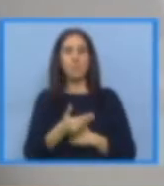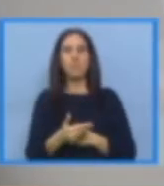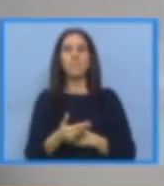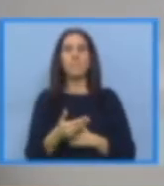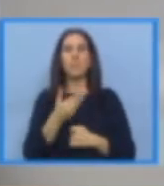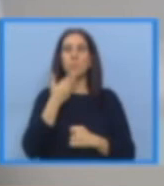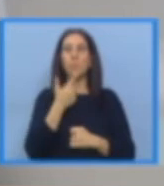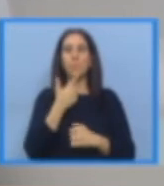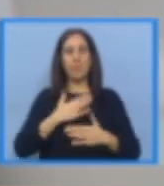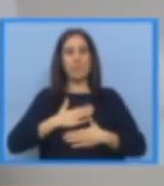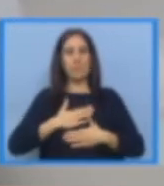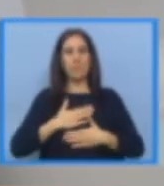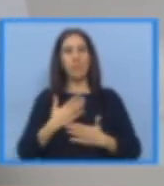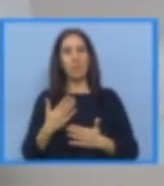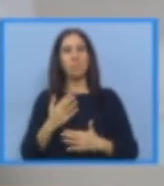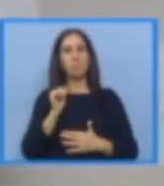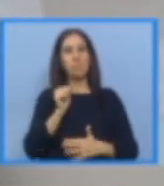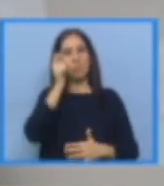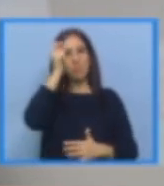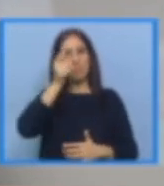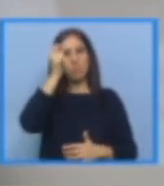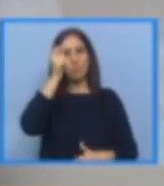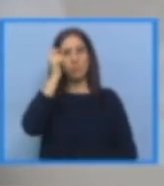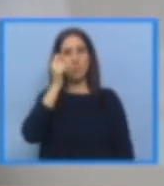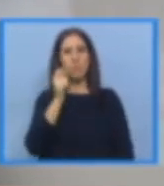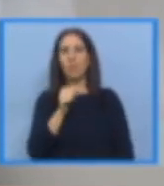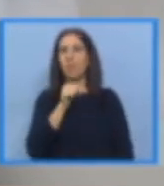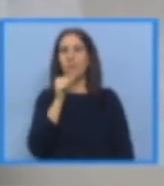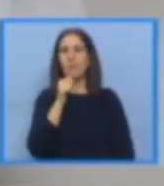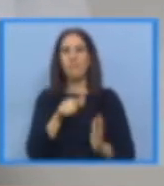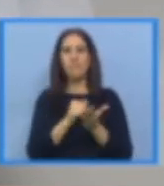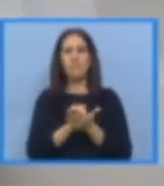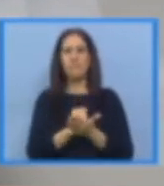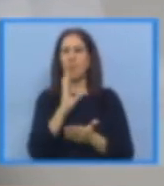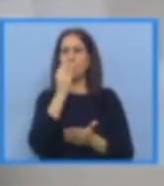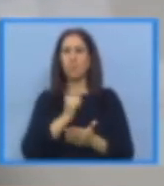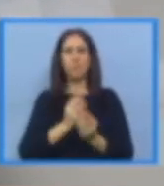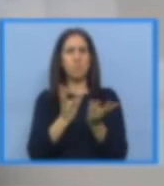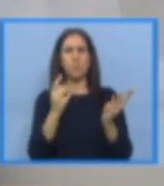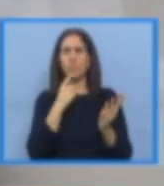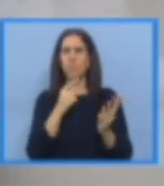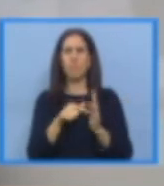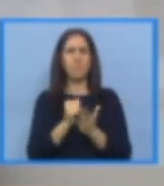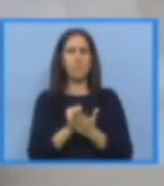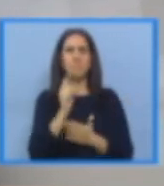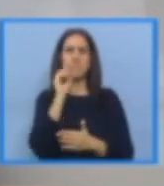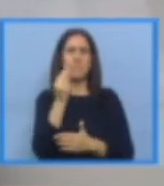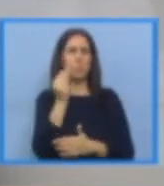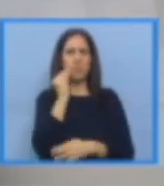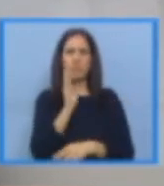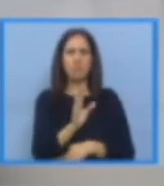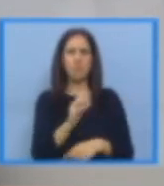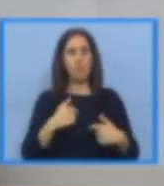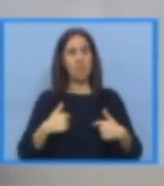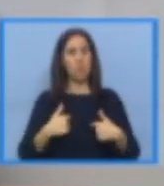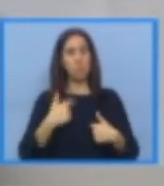da minha parte, é do respeito. Do respeito e eu sempre digo aos meus alunos, meninos, isto é assim, eu sou